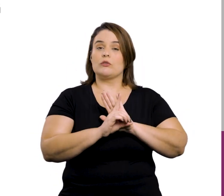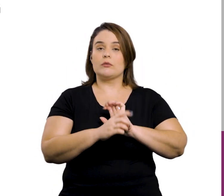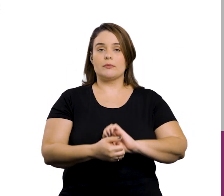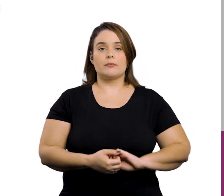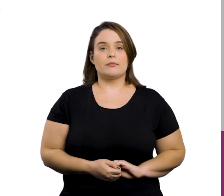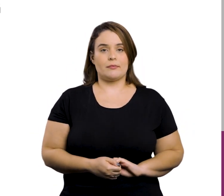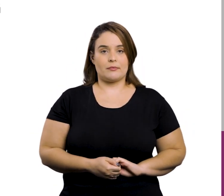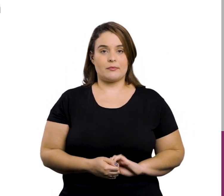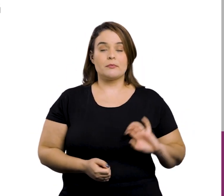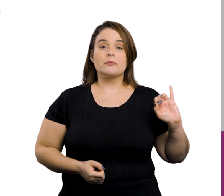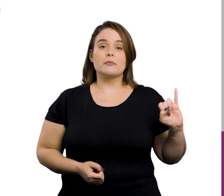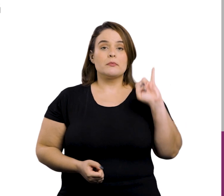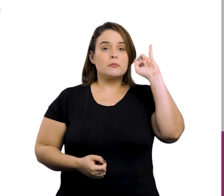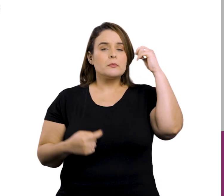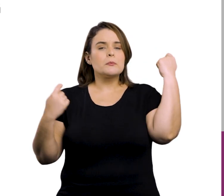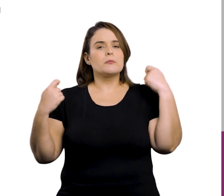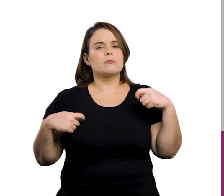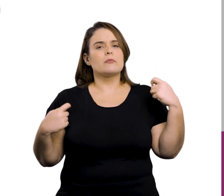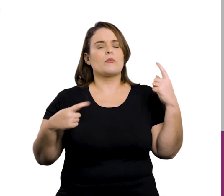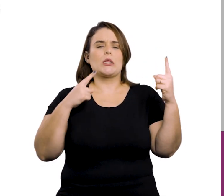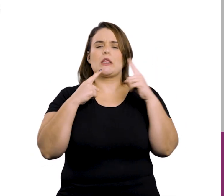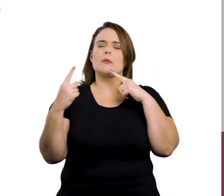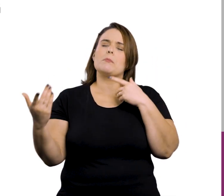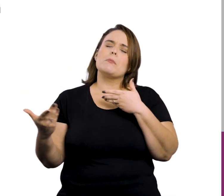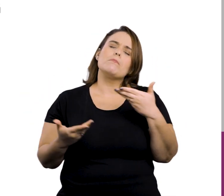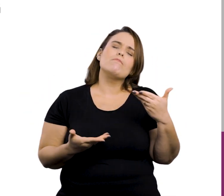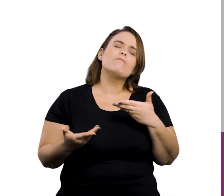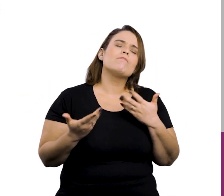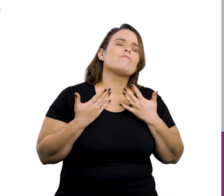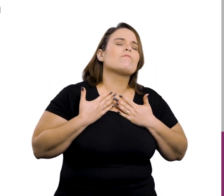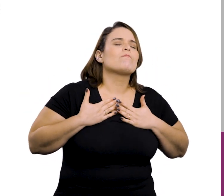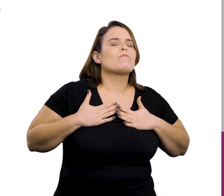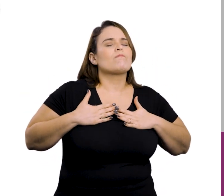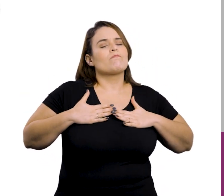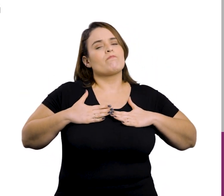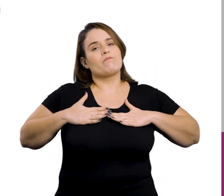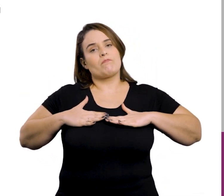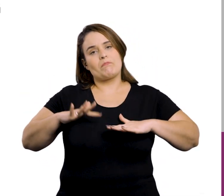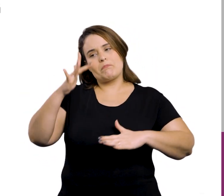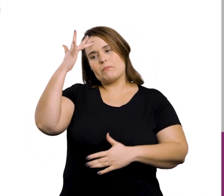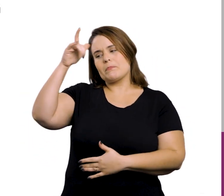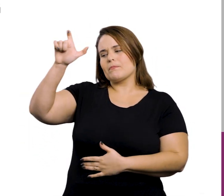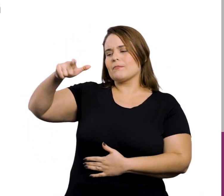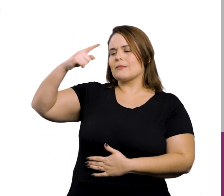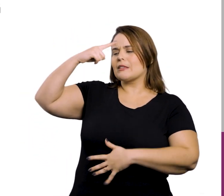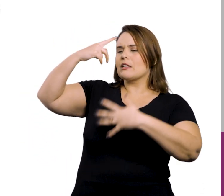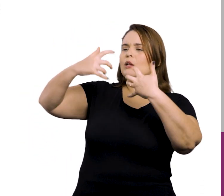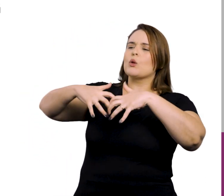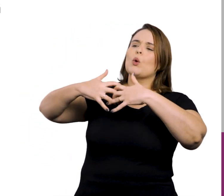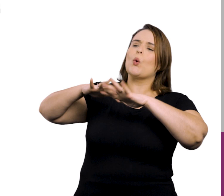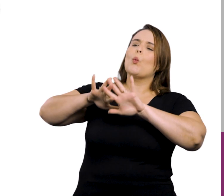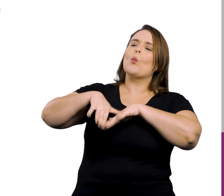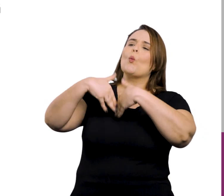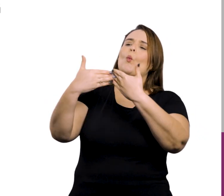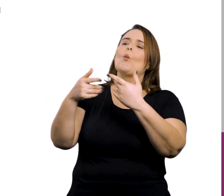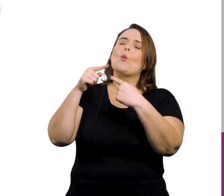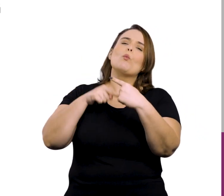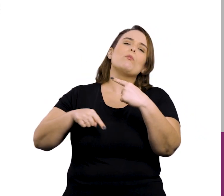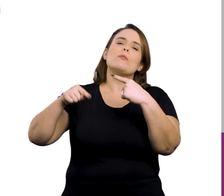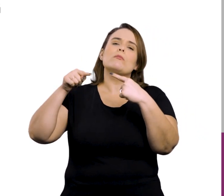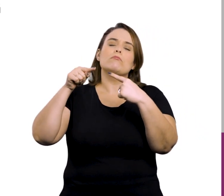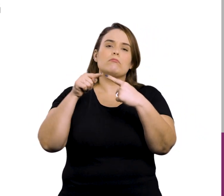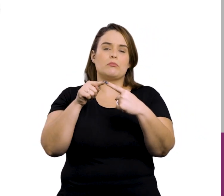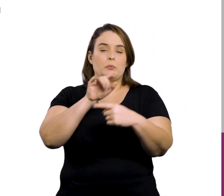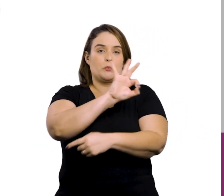direitos. É importante que seja um debate feito de forma tranquila, levando pessoas a refletirem sobre quais os motivos